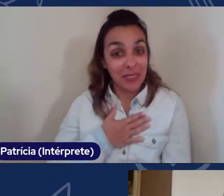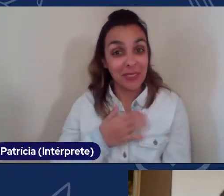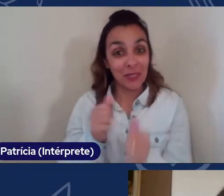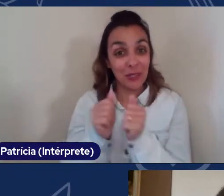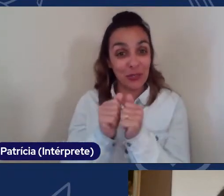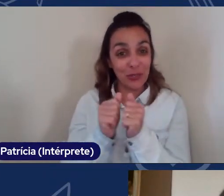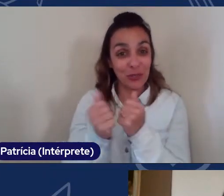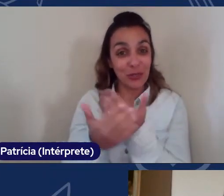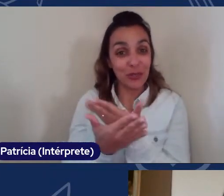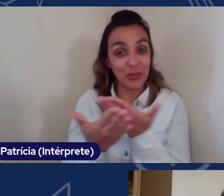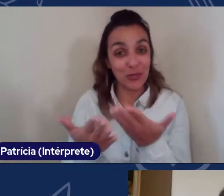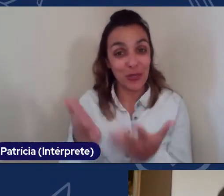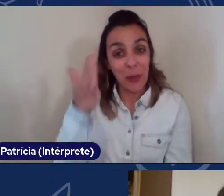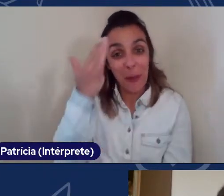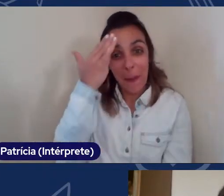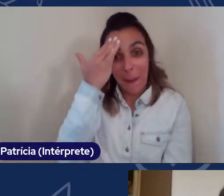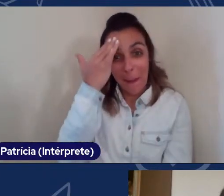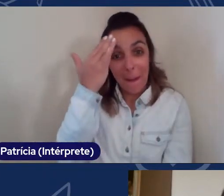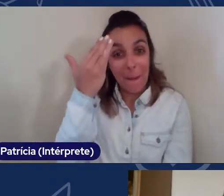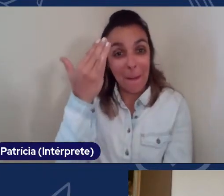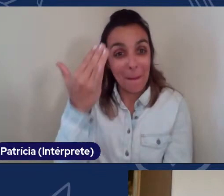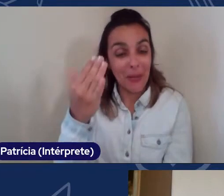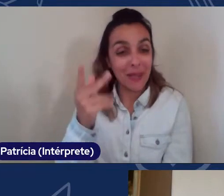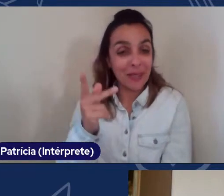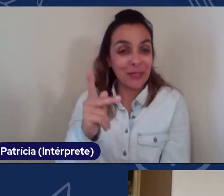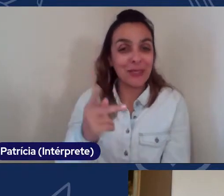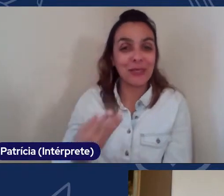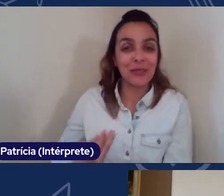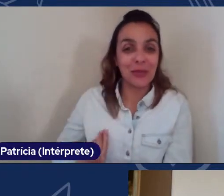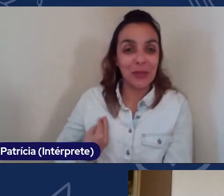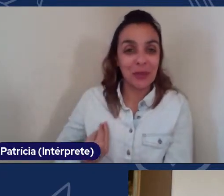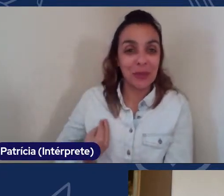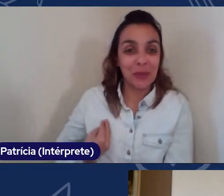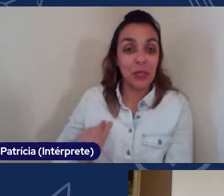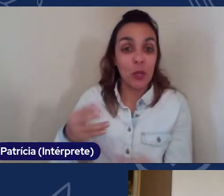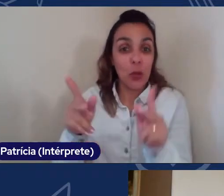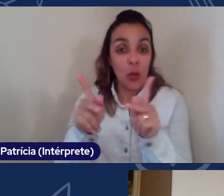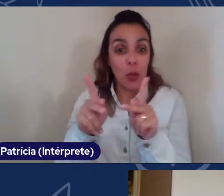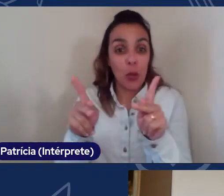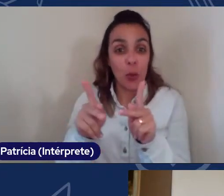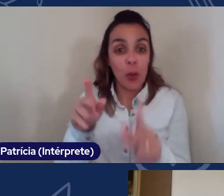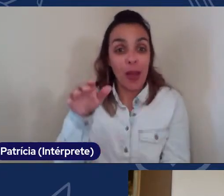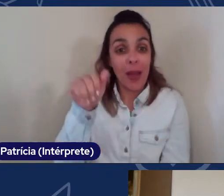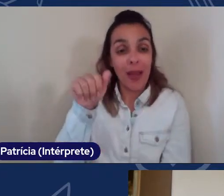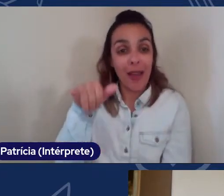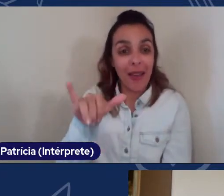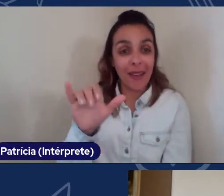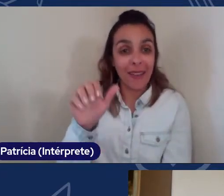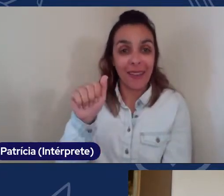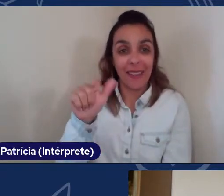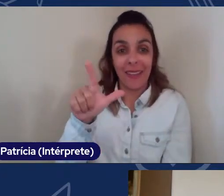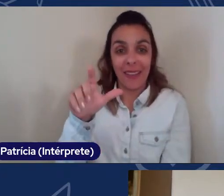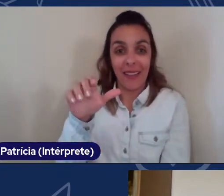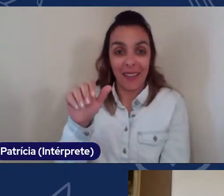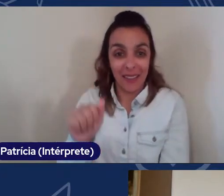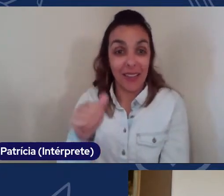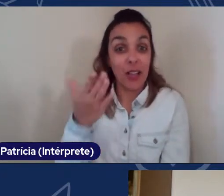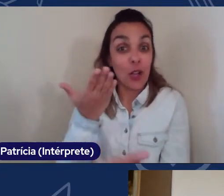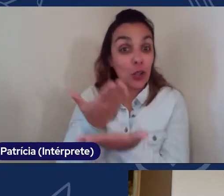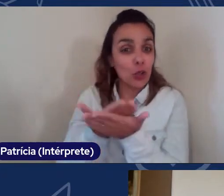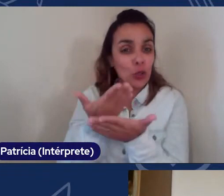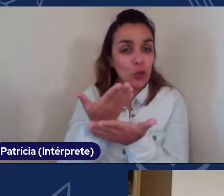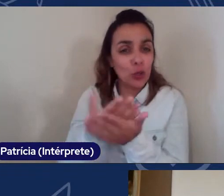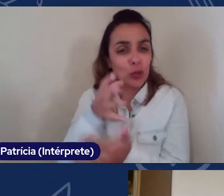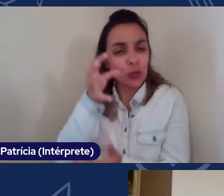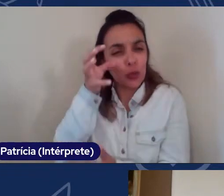Muito obrigado pela ilustre presença aí. O professor Frutuoso Ayala é um grande estudador do sono há